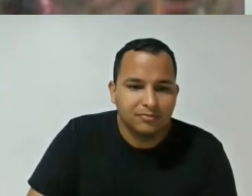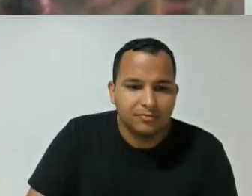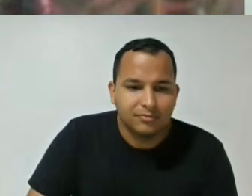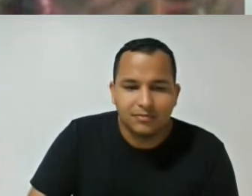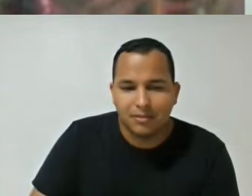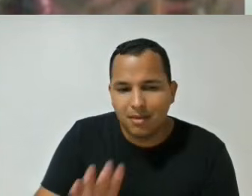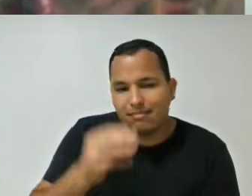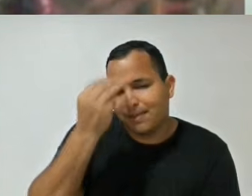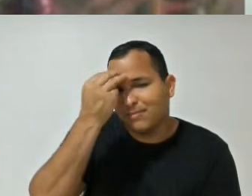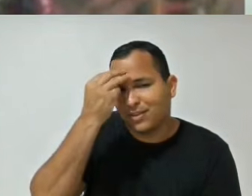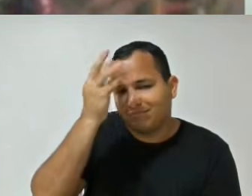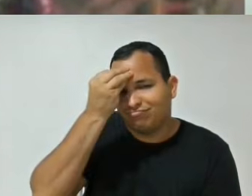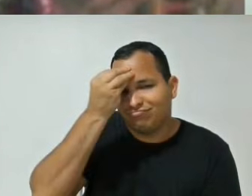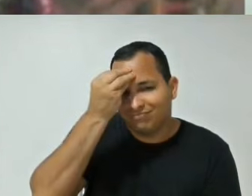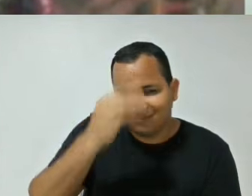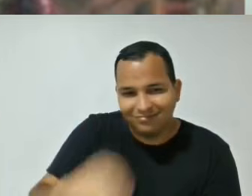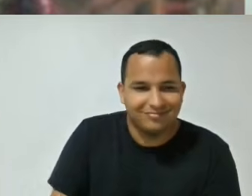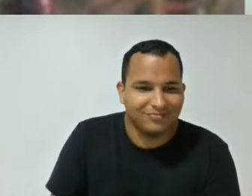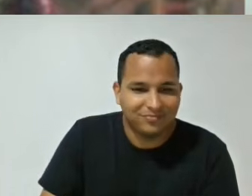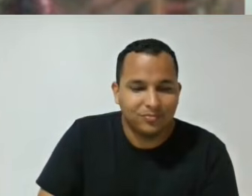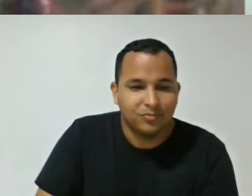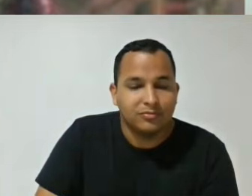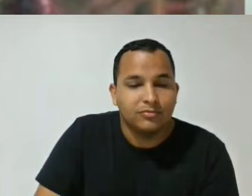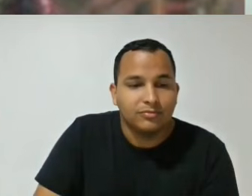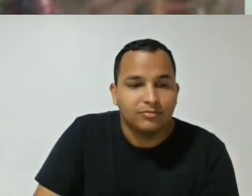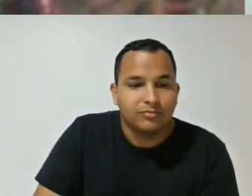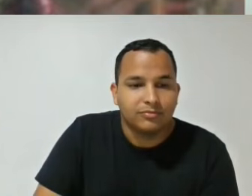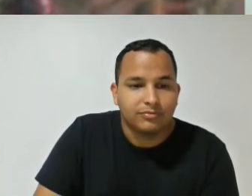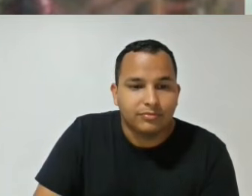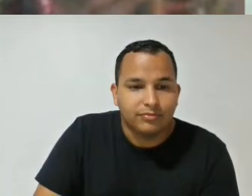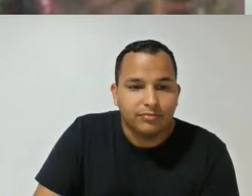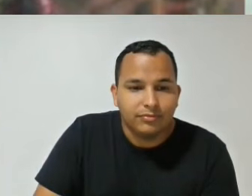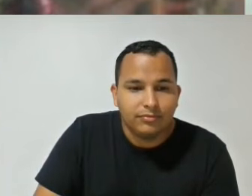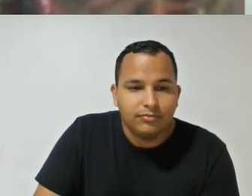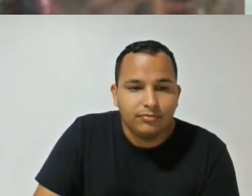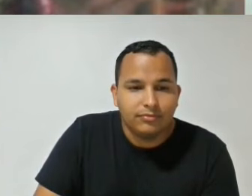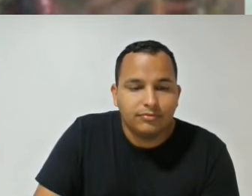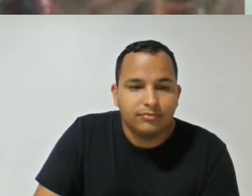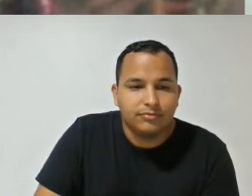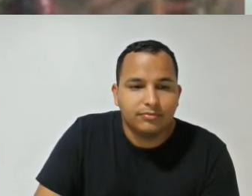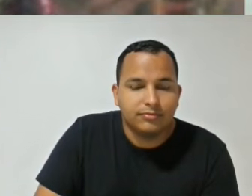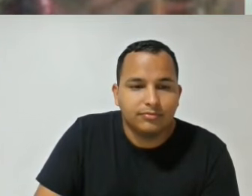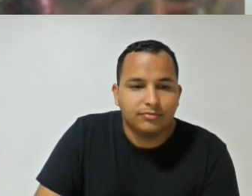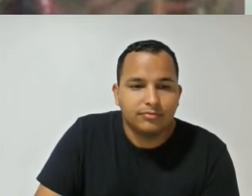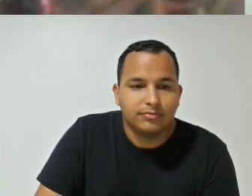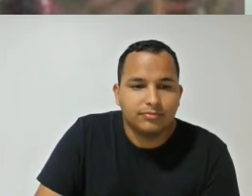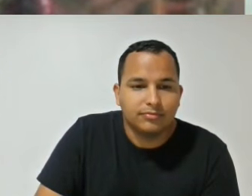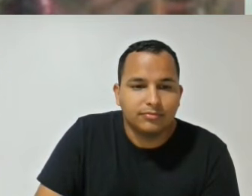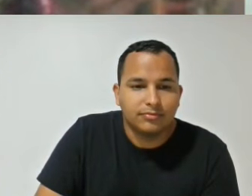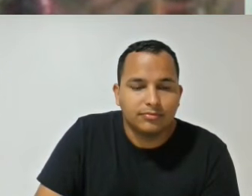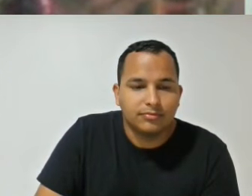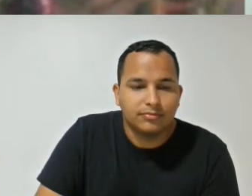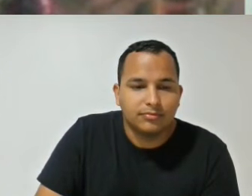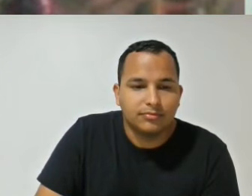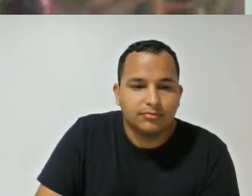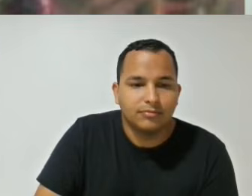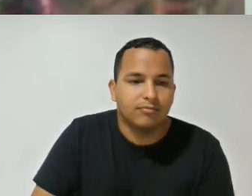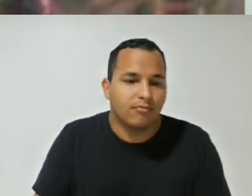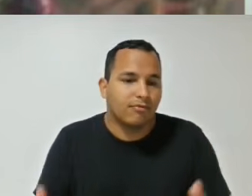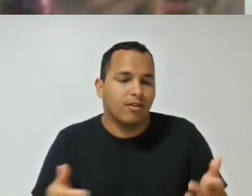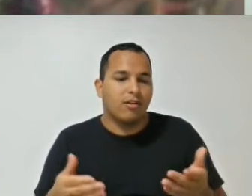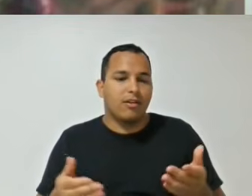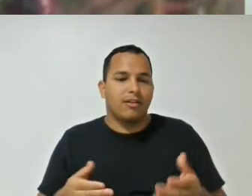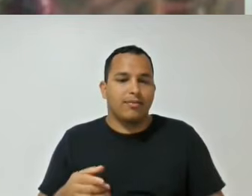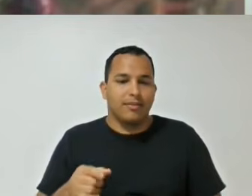né? Gastou pesado ali, É. fazia poesia Agora, ali. Ah, foi muito é, bom.